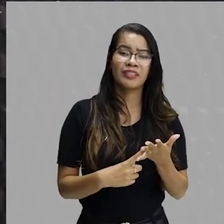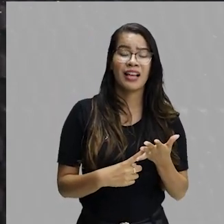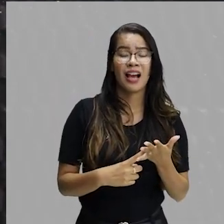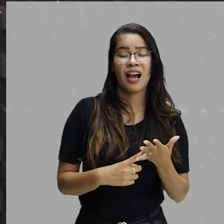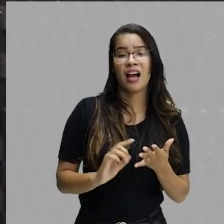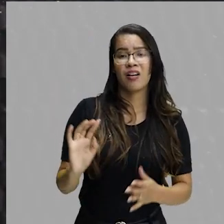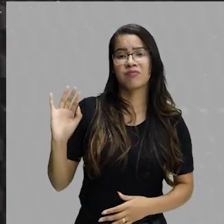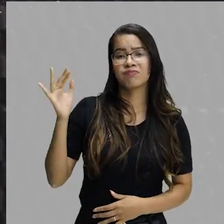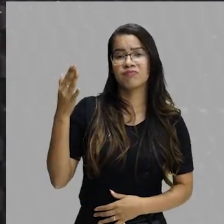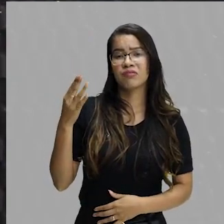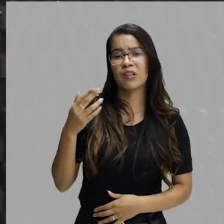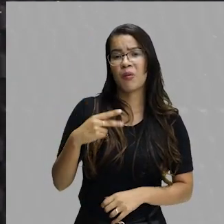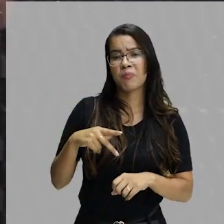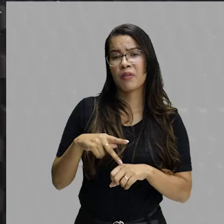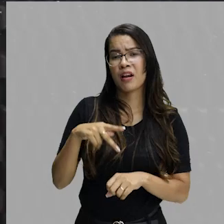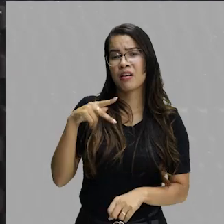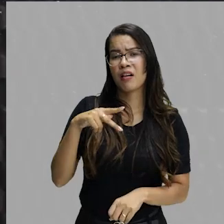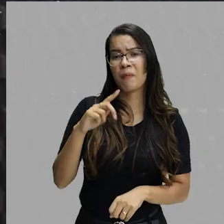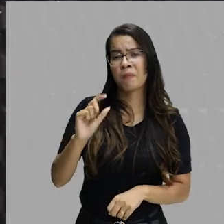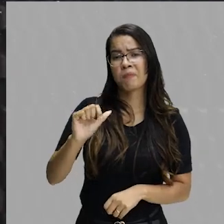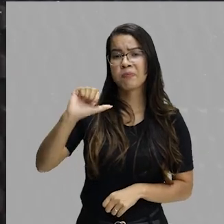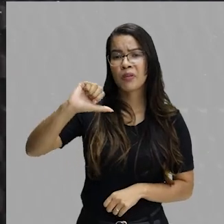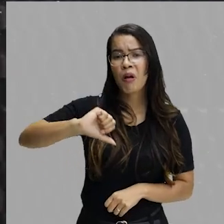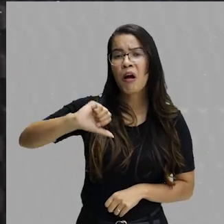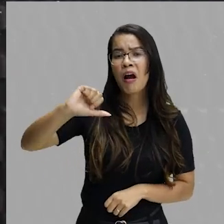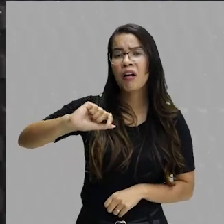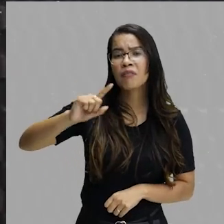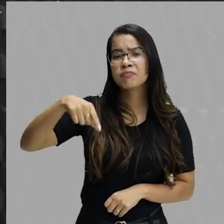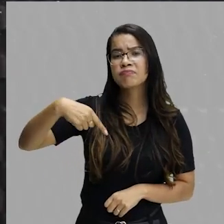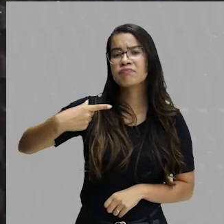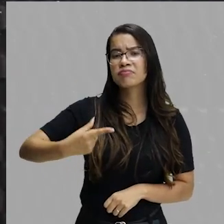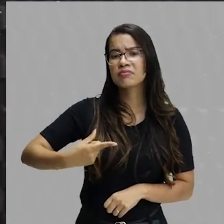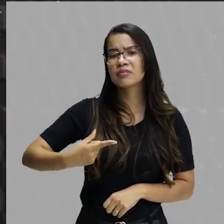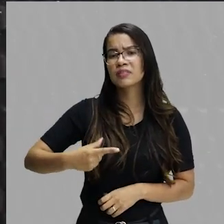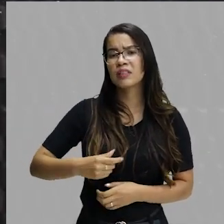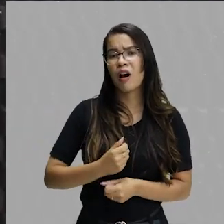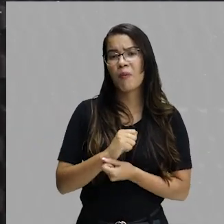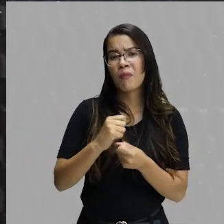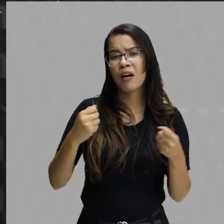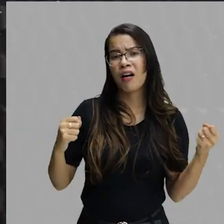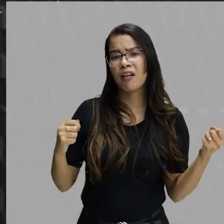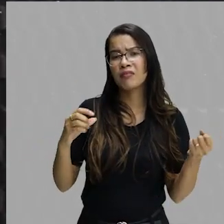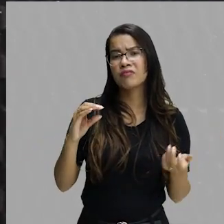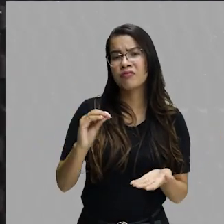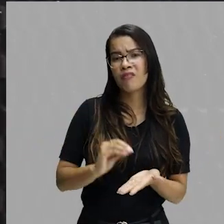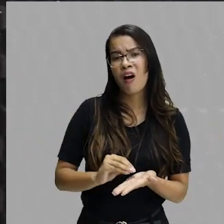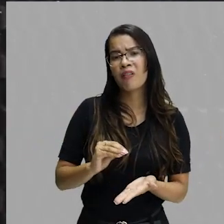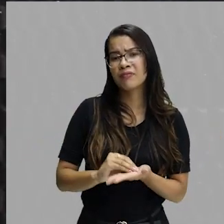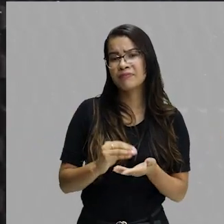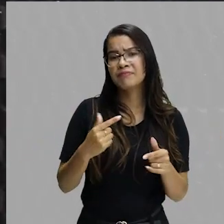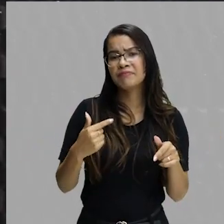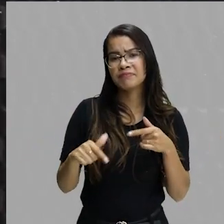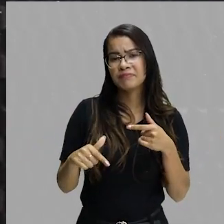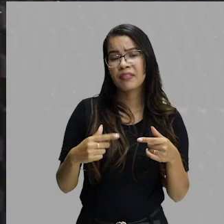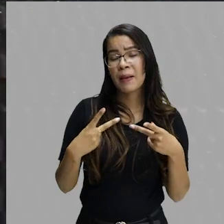principalmente por conta da depressão e do aumento do desemprego. Observe que países como Itália e